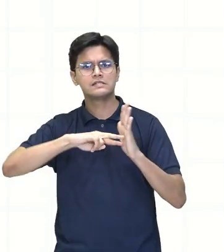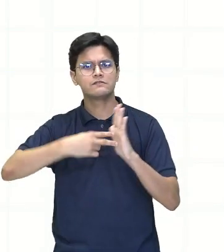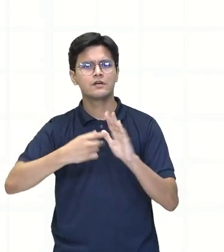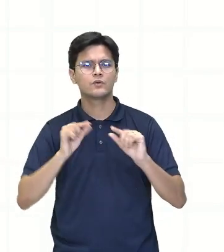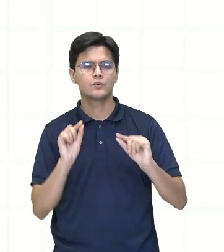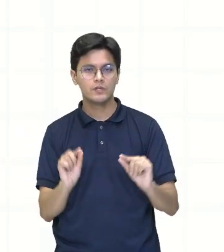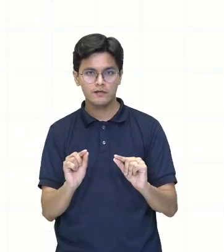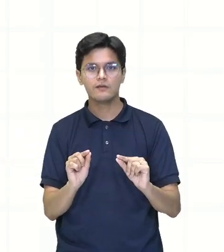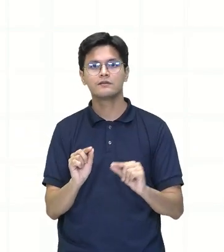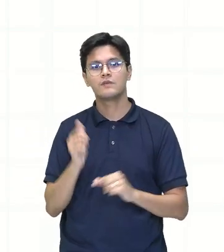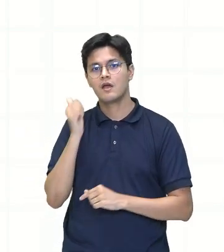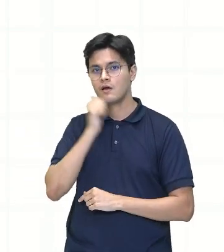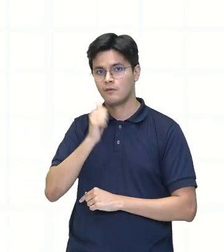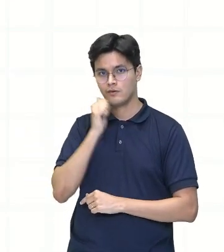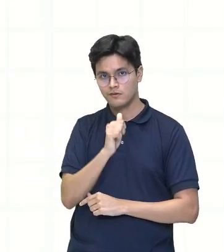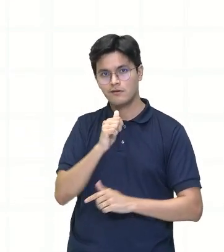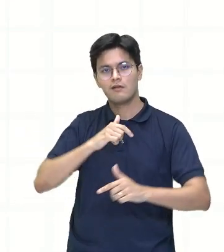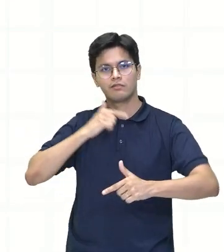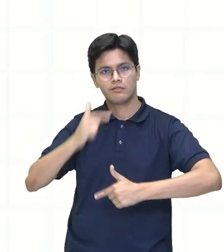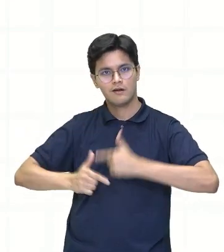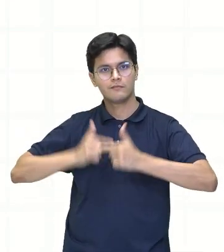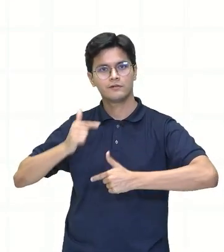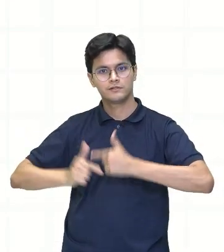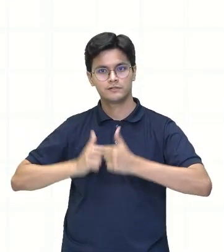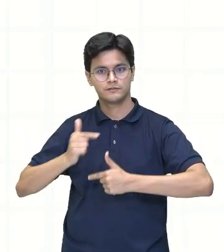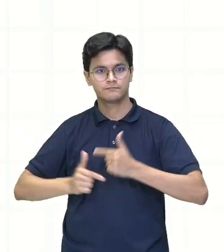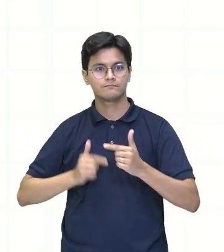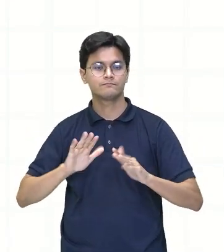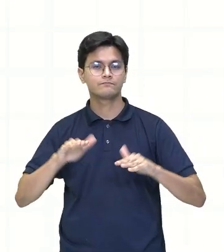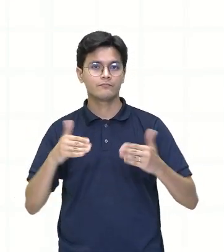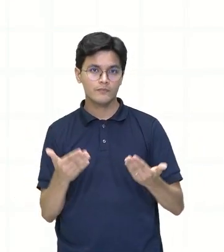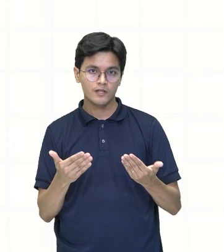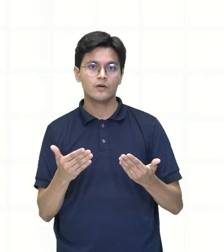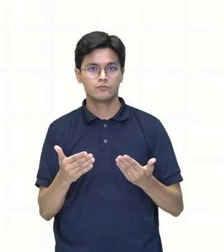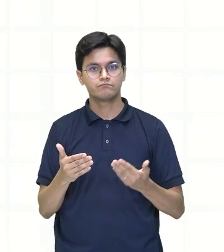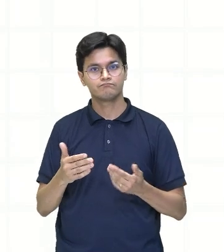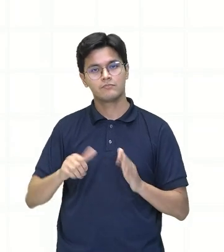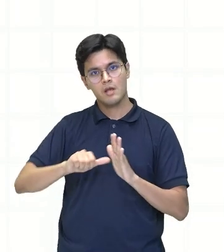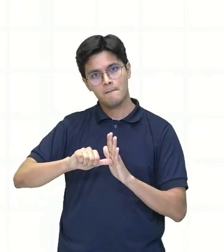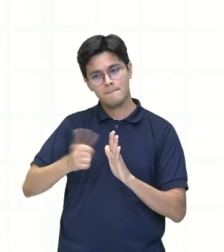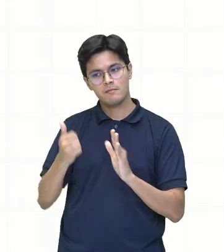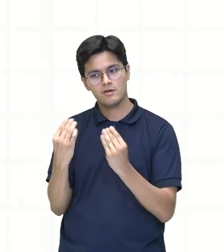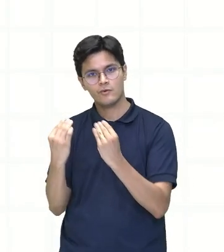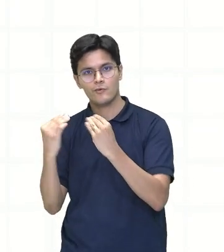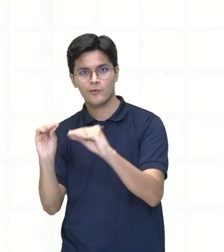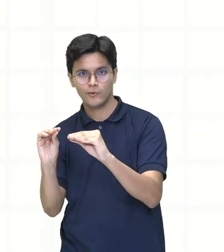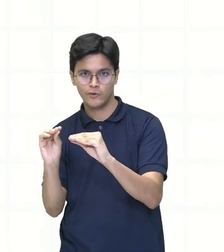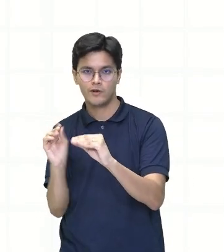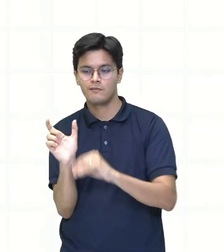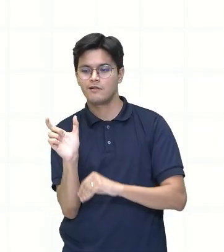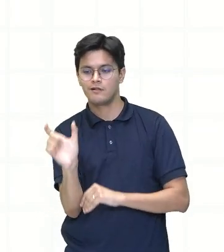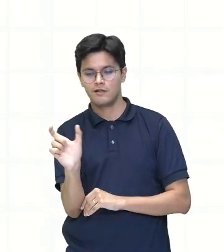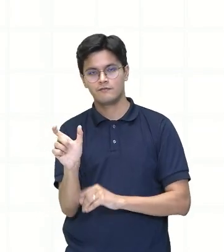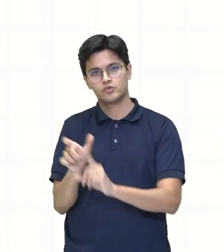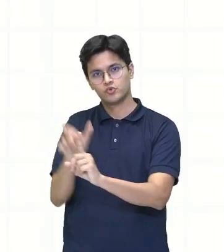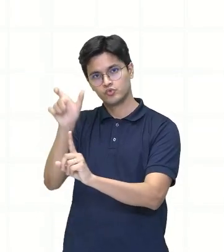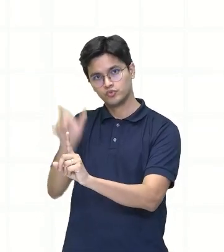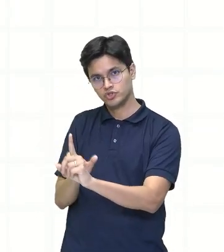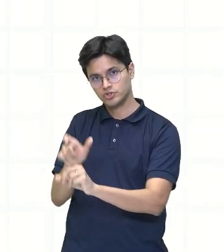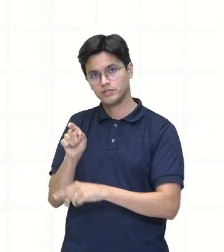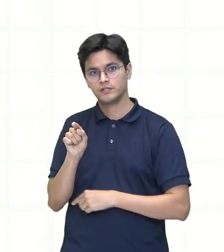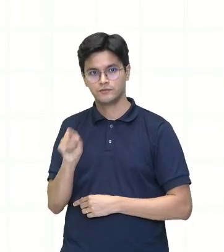forma negativa. Vamos lá. Então, primeiro o meu sujeito, não é? Depois quem vem? Verbo to